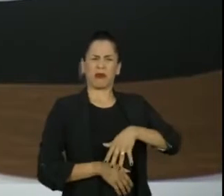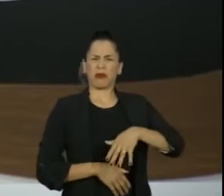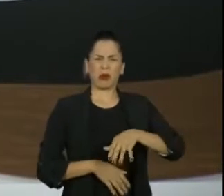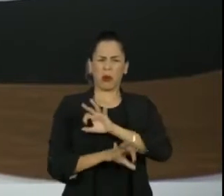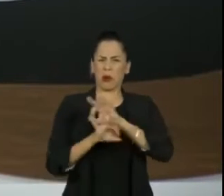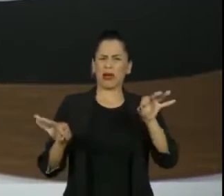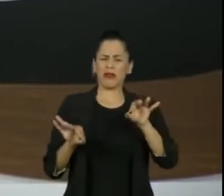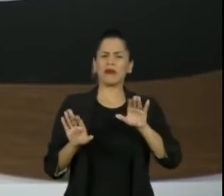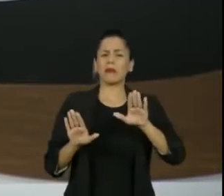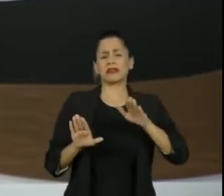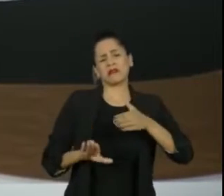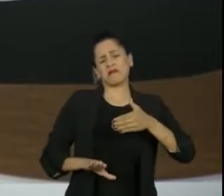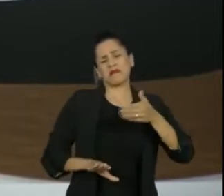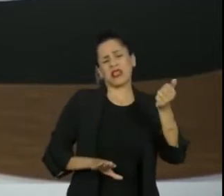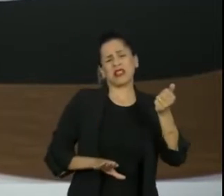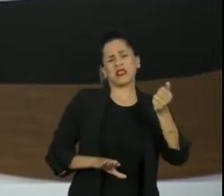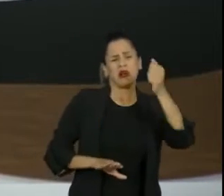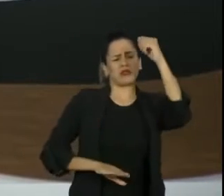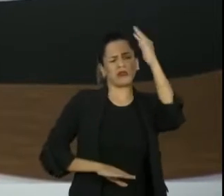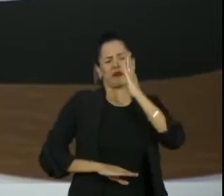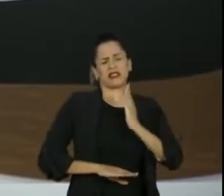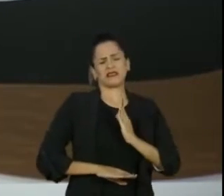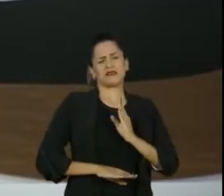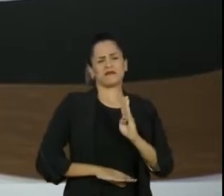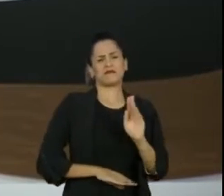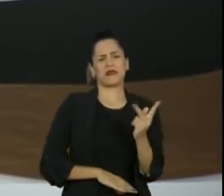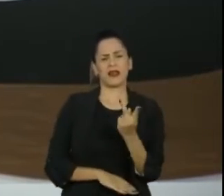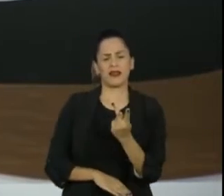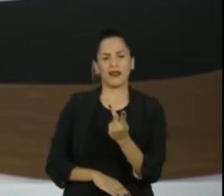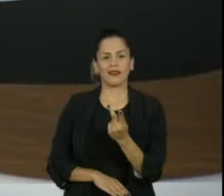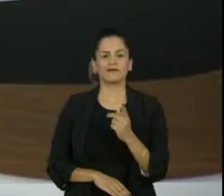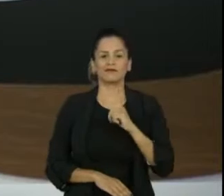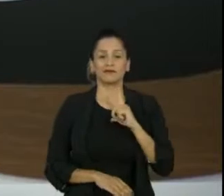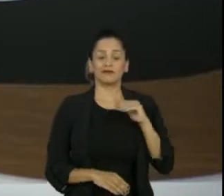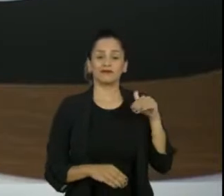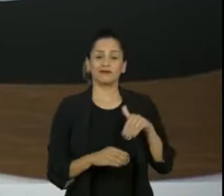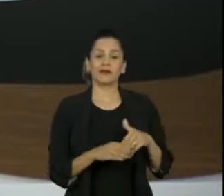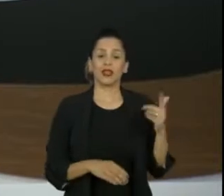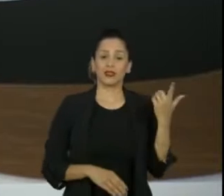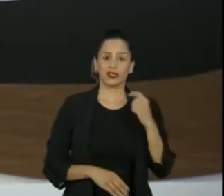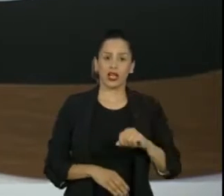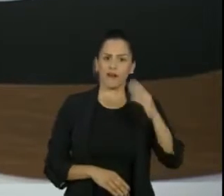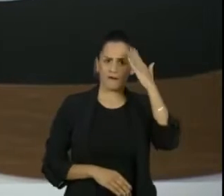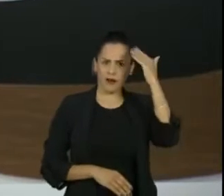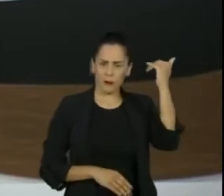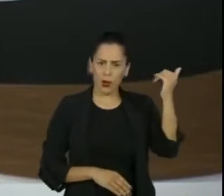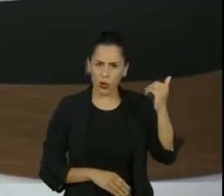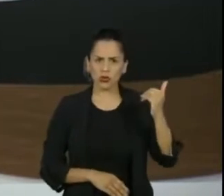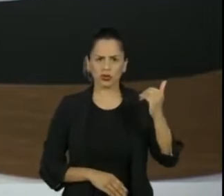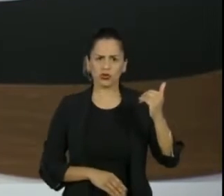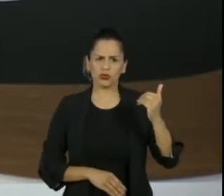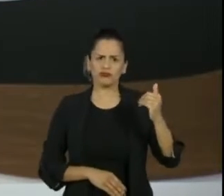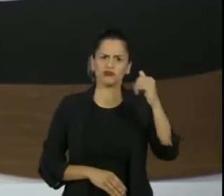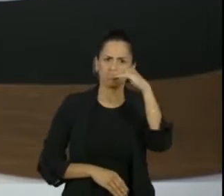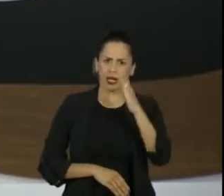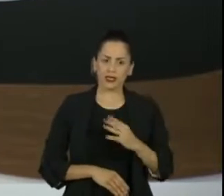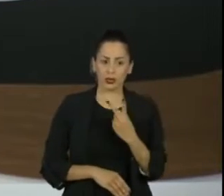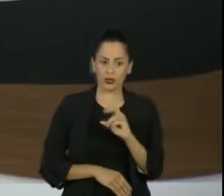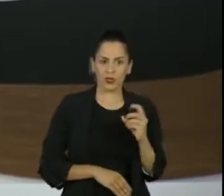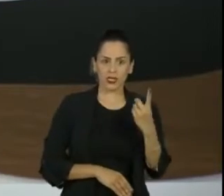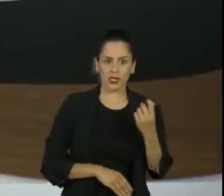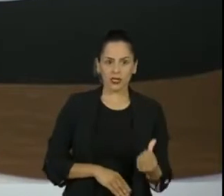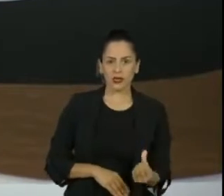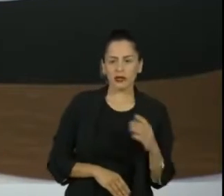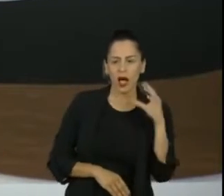melhor porcaria do Brasil. Eleito em 2016 como um outsider, rapidamente entendeu os códigos da